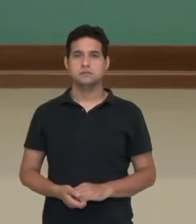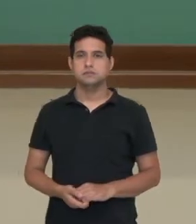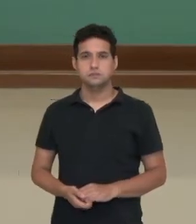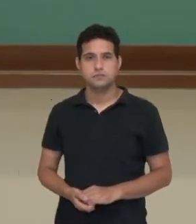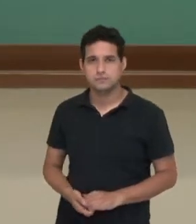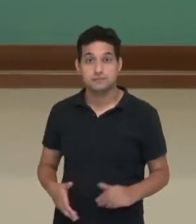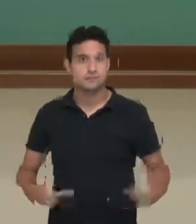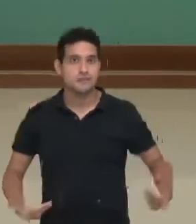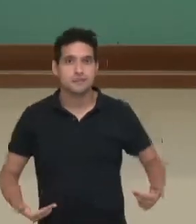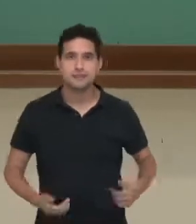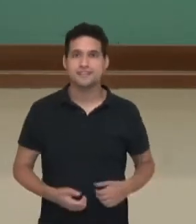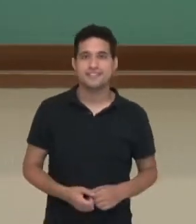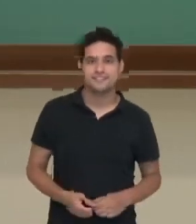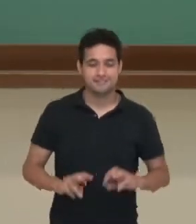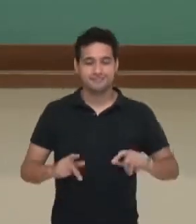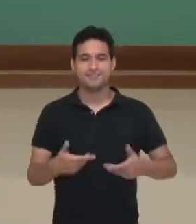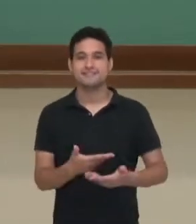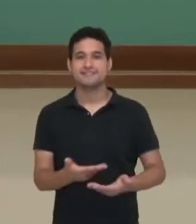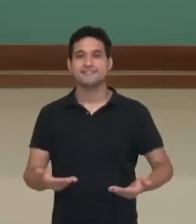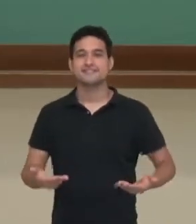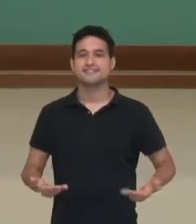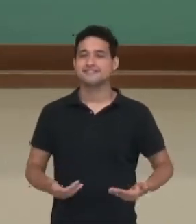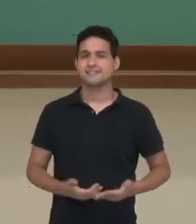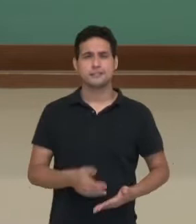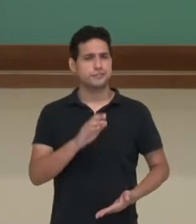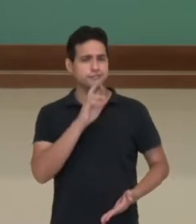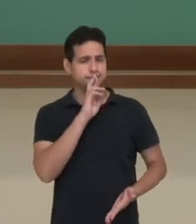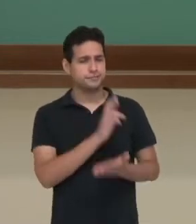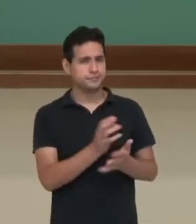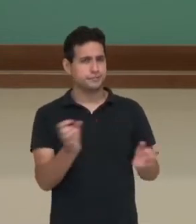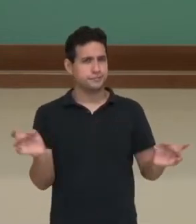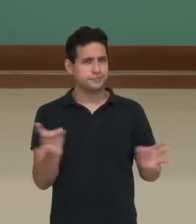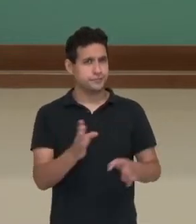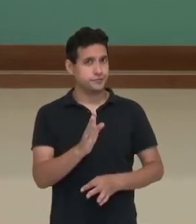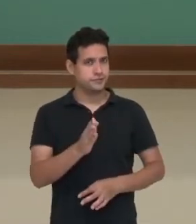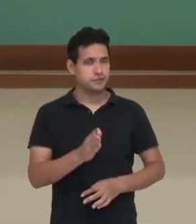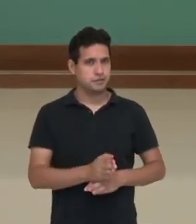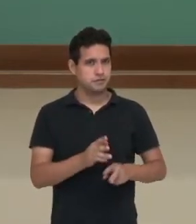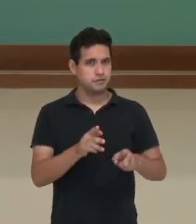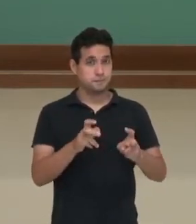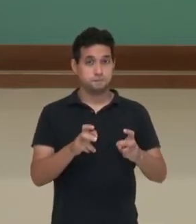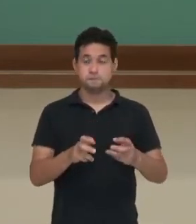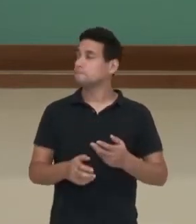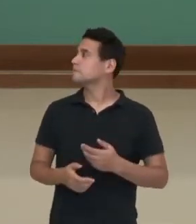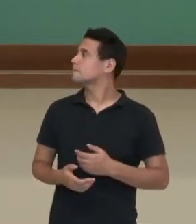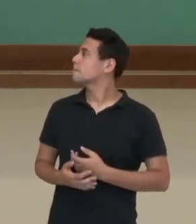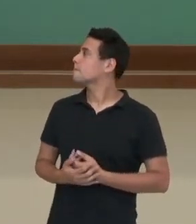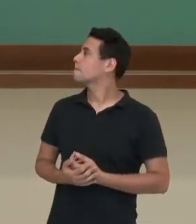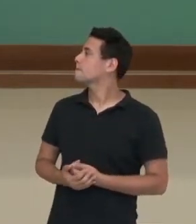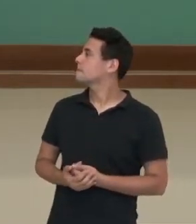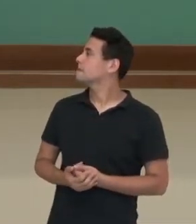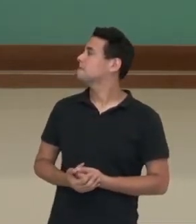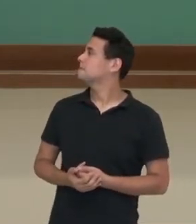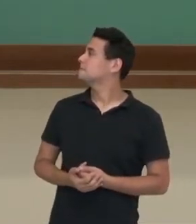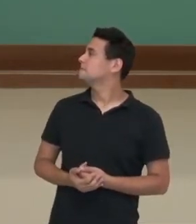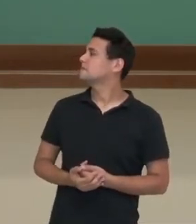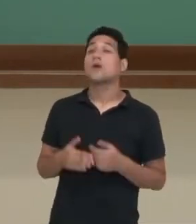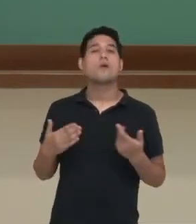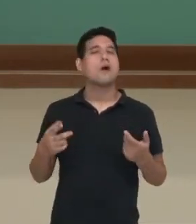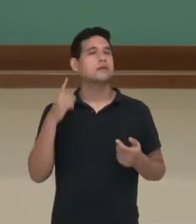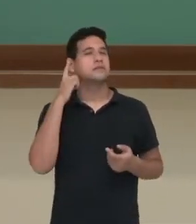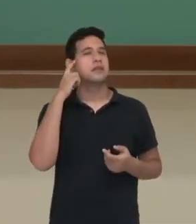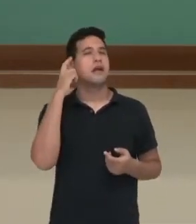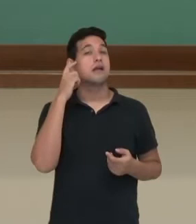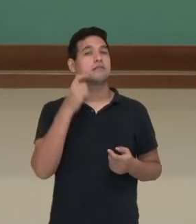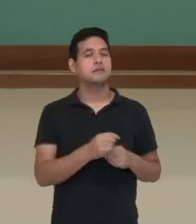E aí, ticos e ticas, responderam? Vamos a ver? Quais são as intenções das